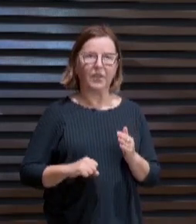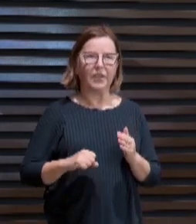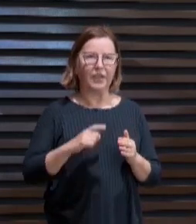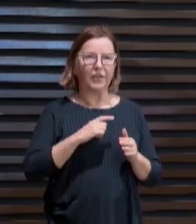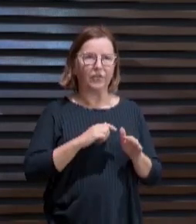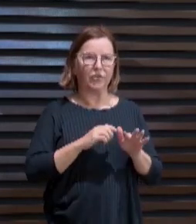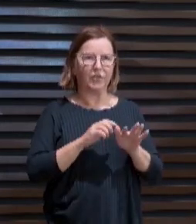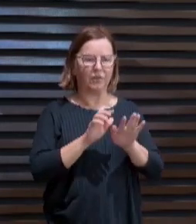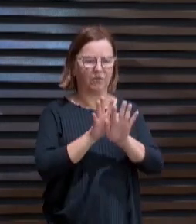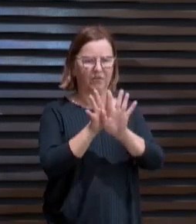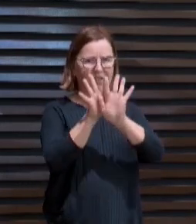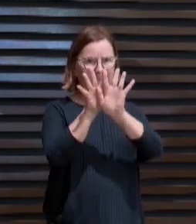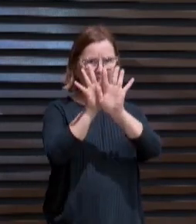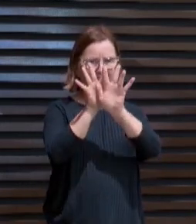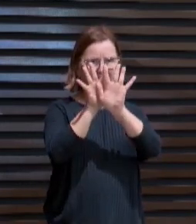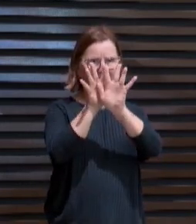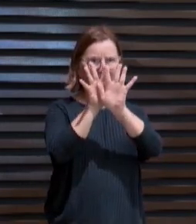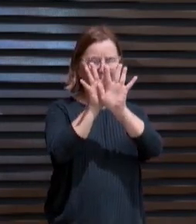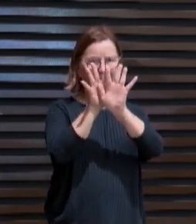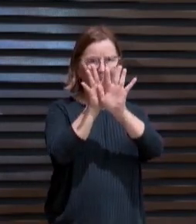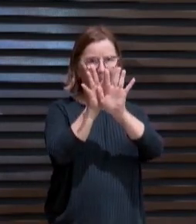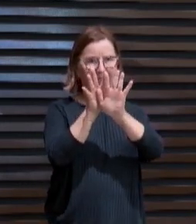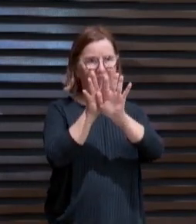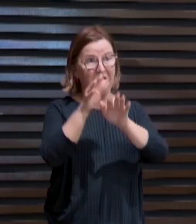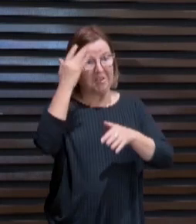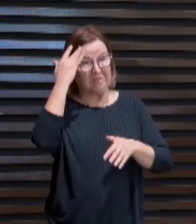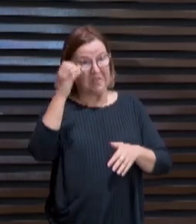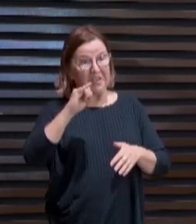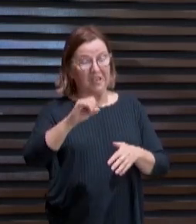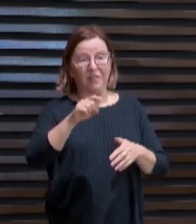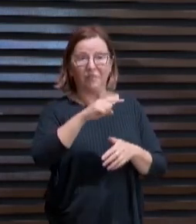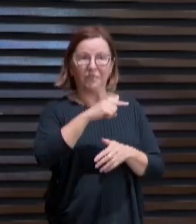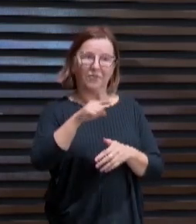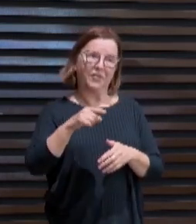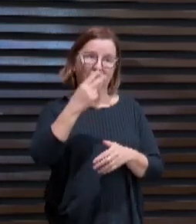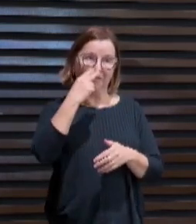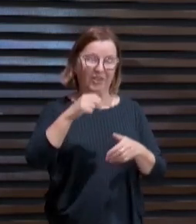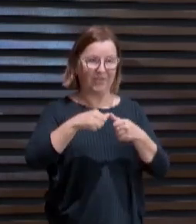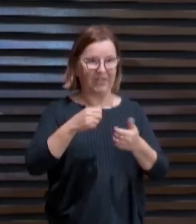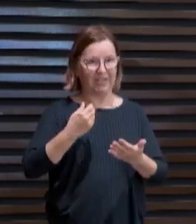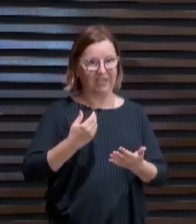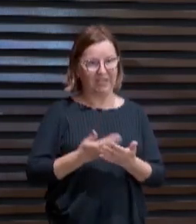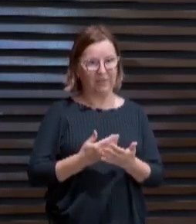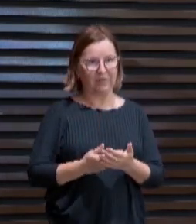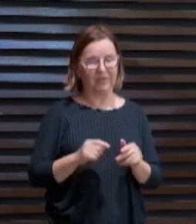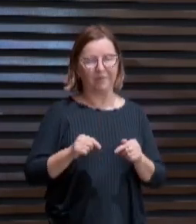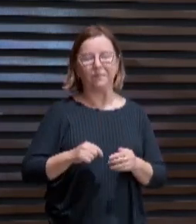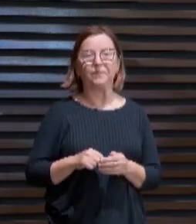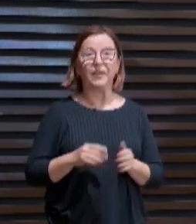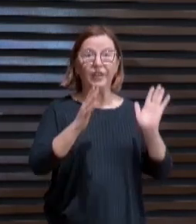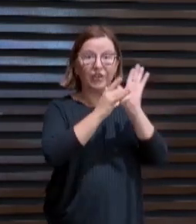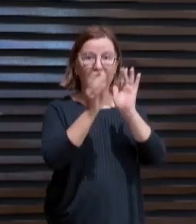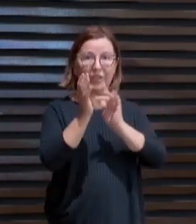Alguns de vocês estiveram aqui quando nós fizemos esse estudo, esse primeiro. Jesus ele aparece então